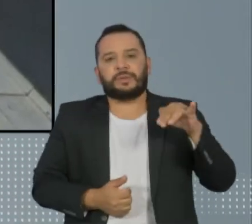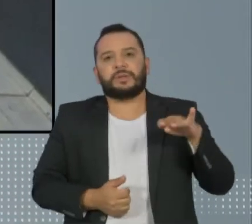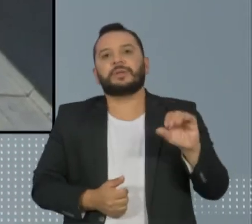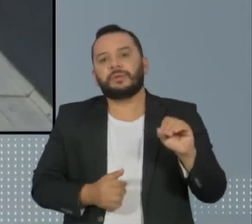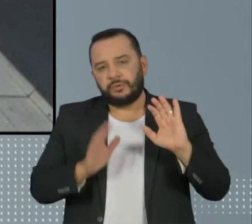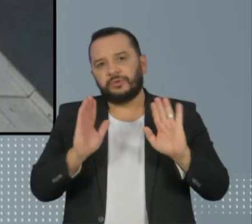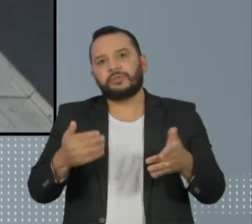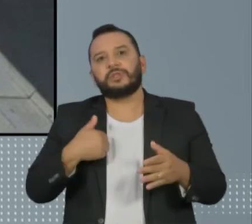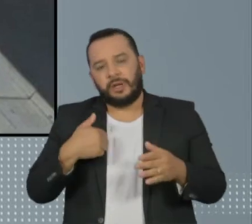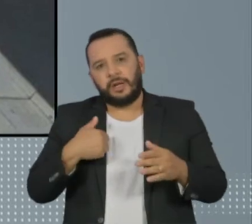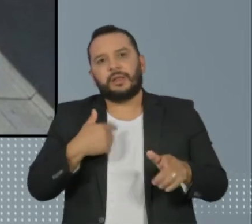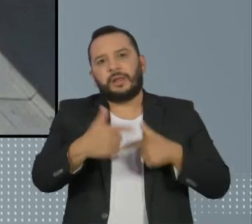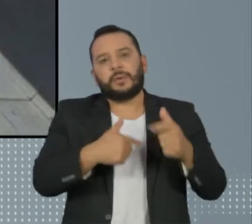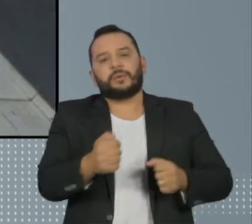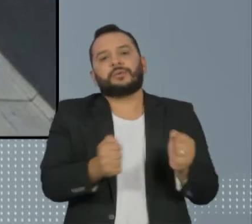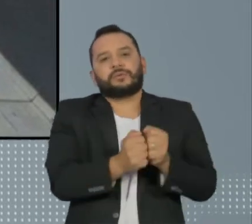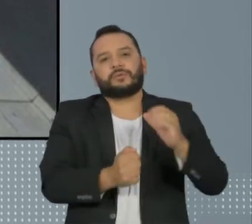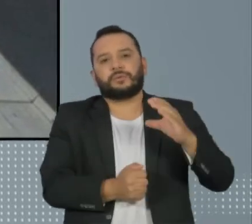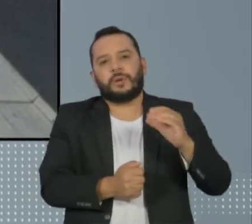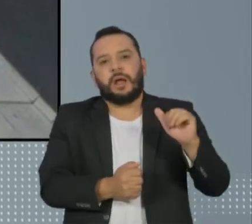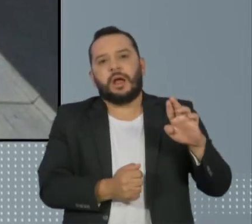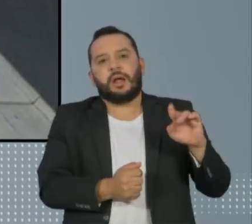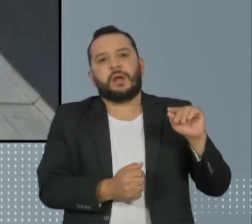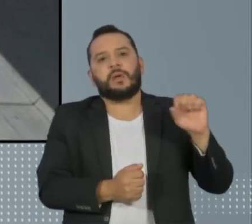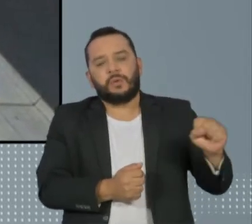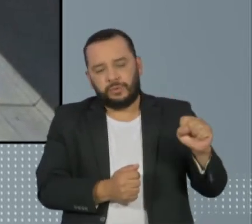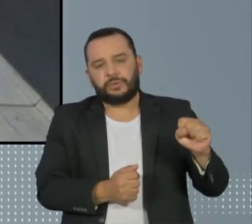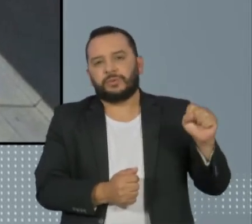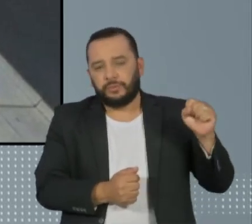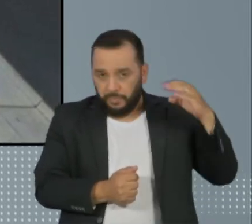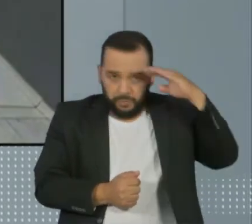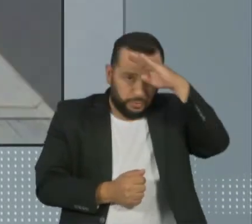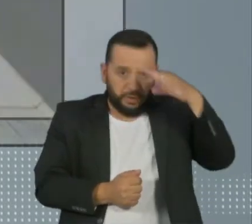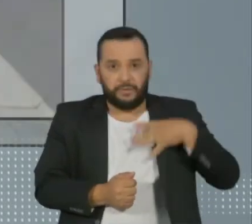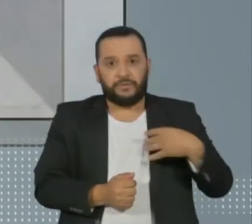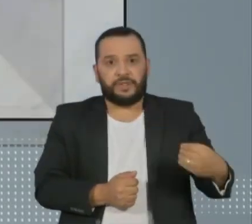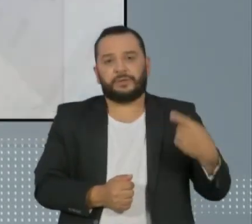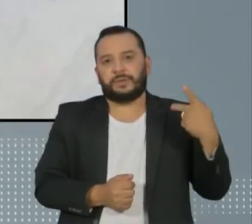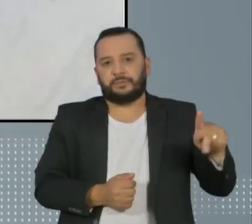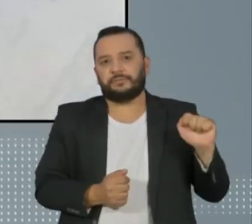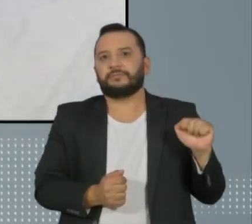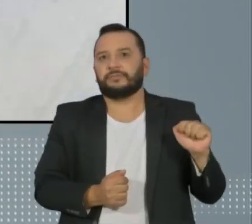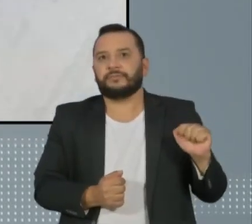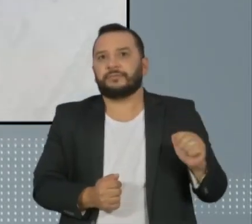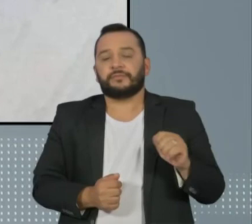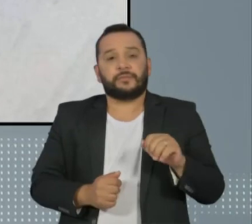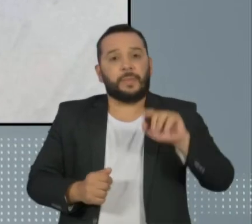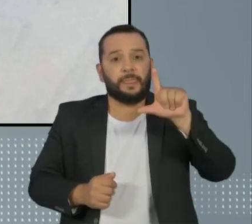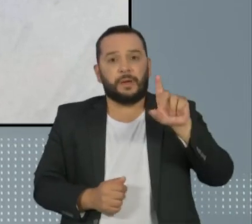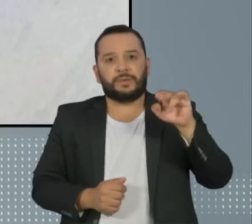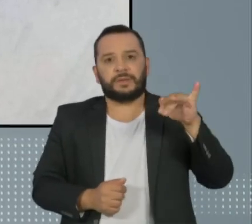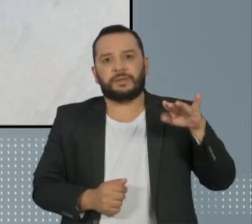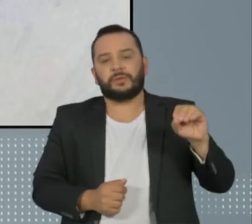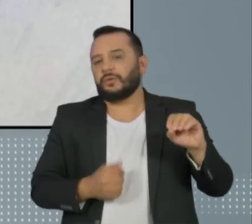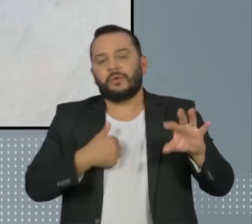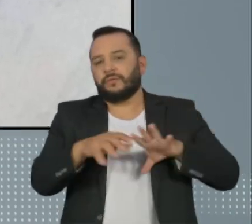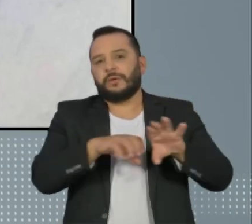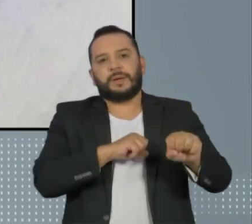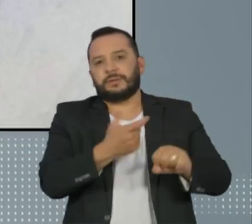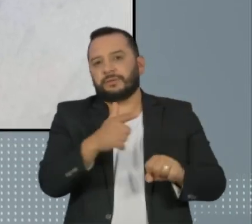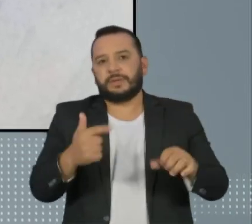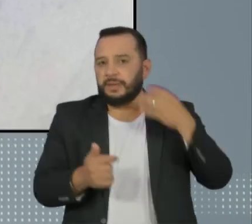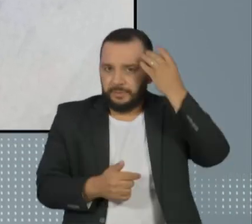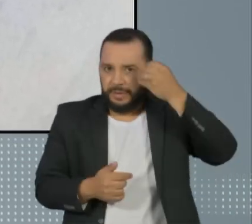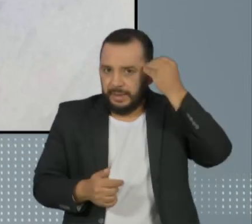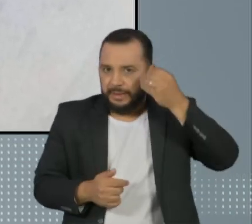auxiliar de gabinete do vereador Carlos bolsonaro filho do presidente Jair bolsonaro Luciano querido não tinha formação nem experiência